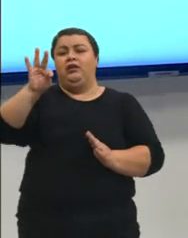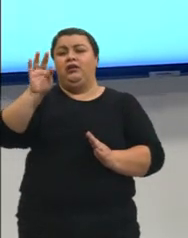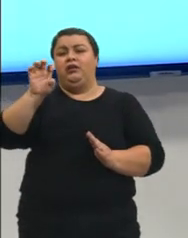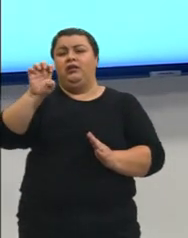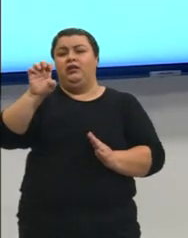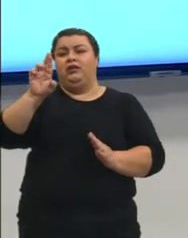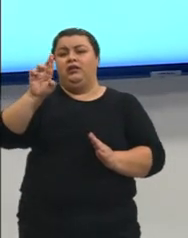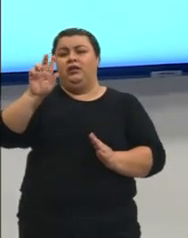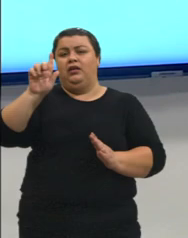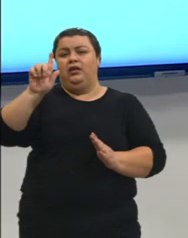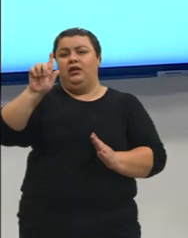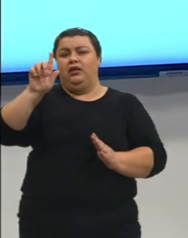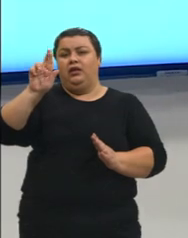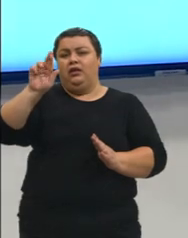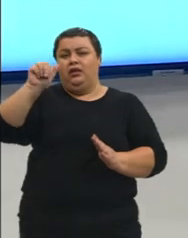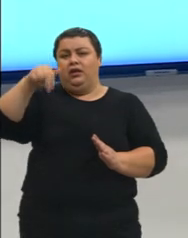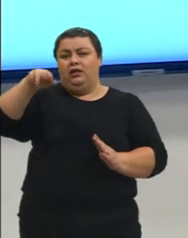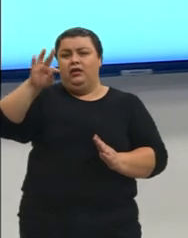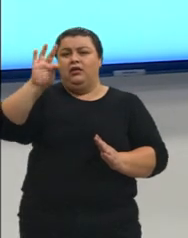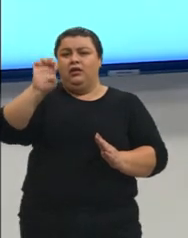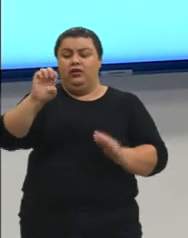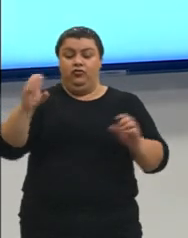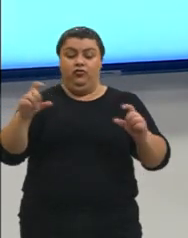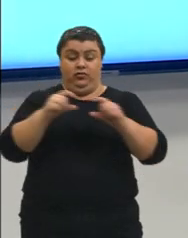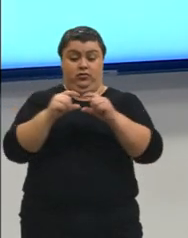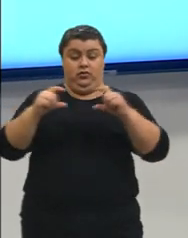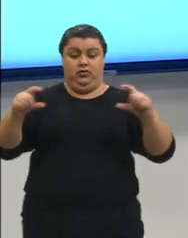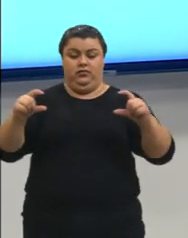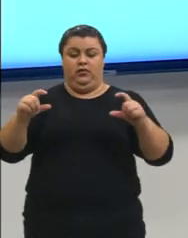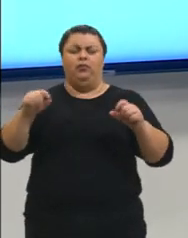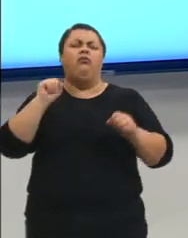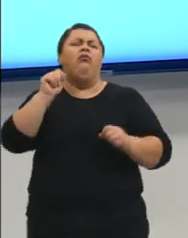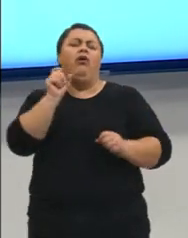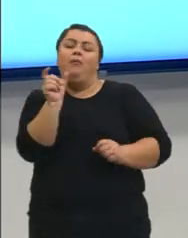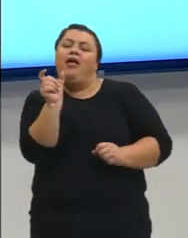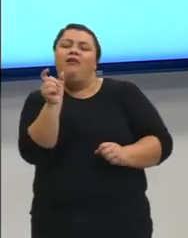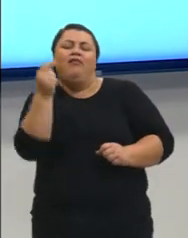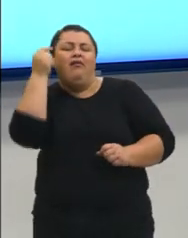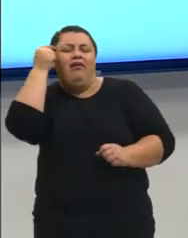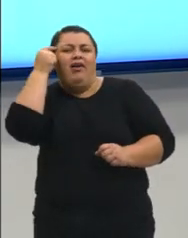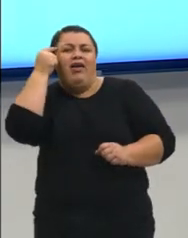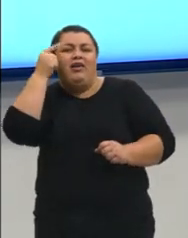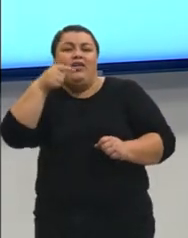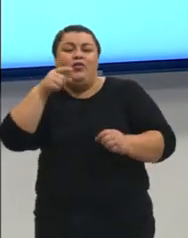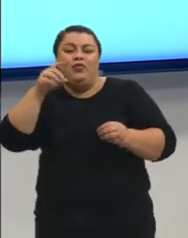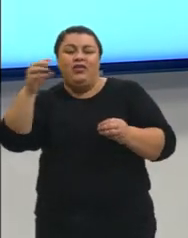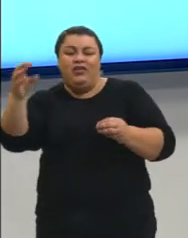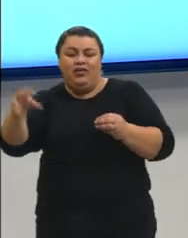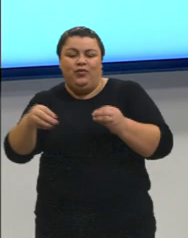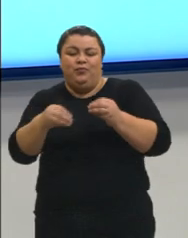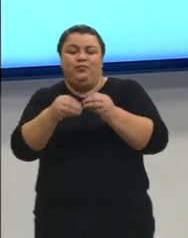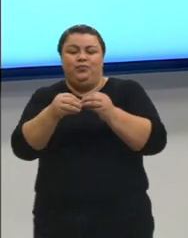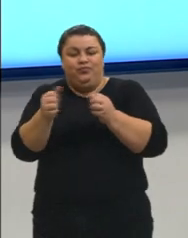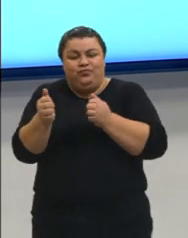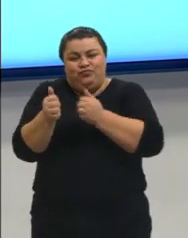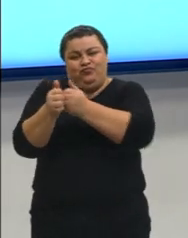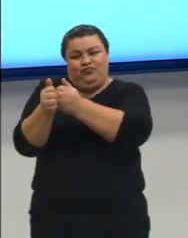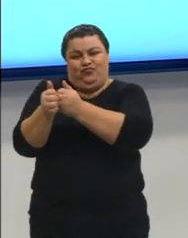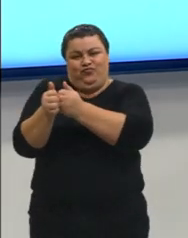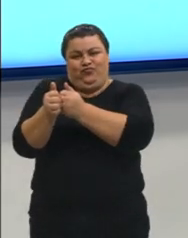integrantes da oração pensa assim integrante aquilo que integra aquele que acompanha